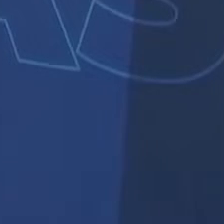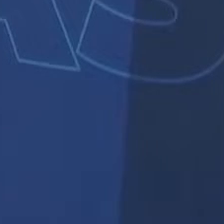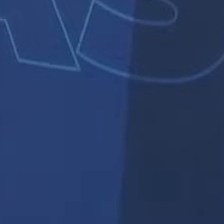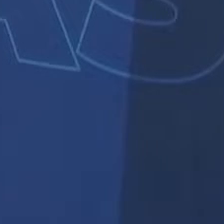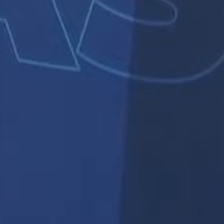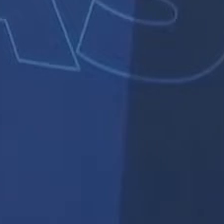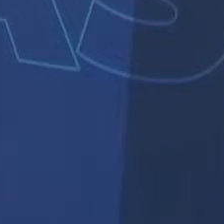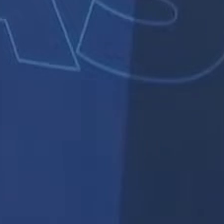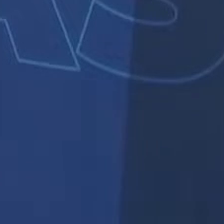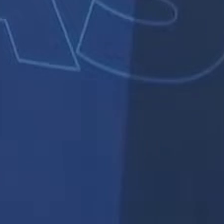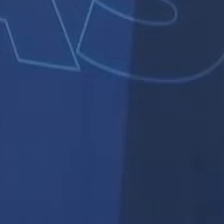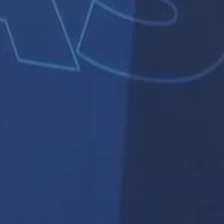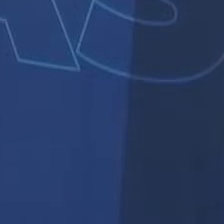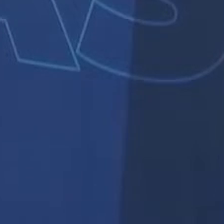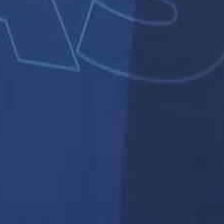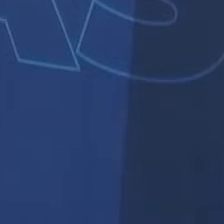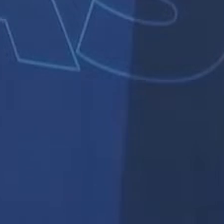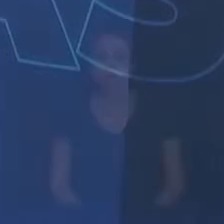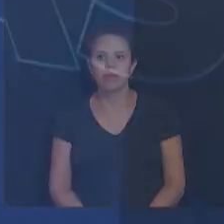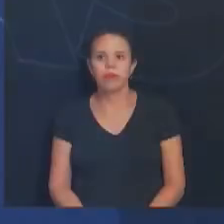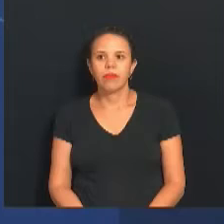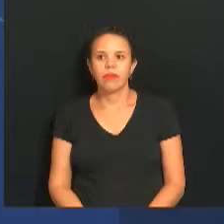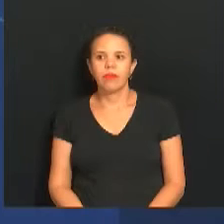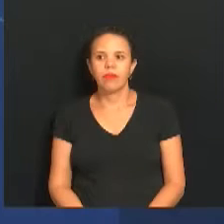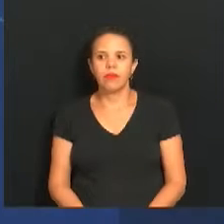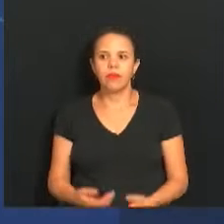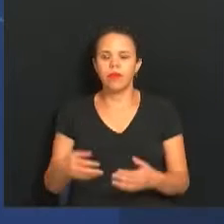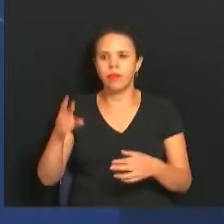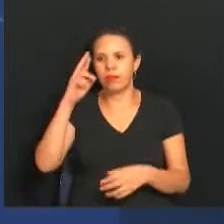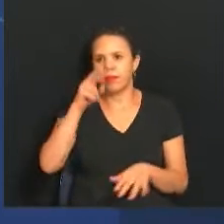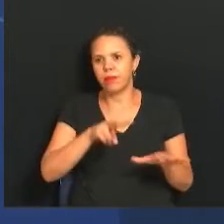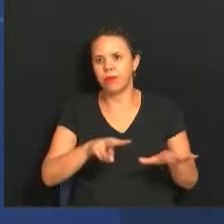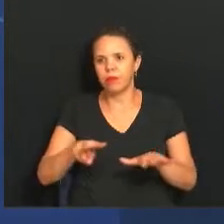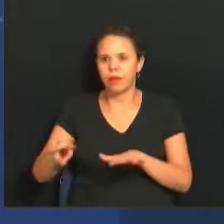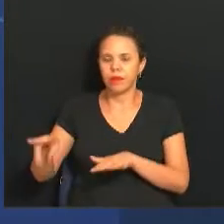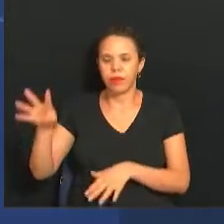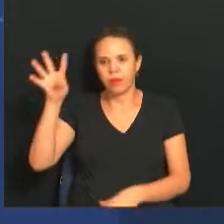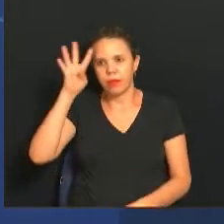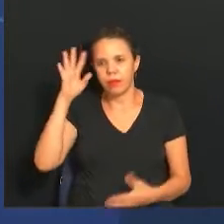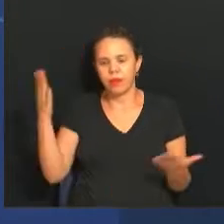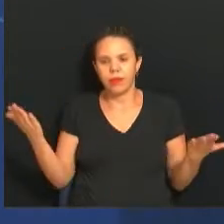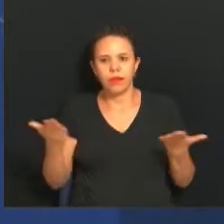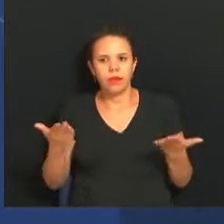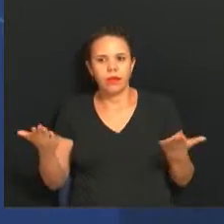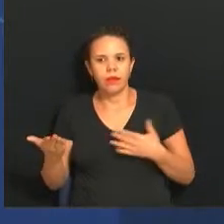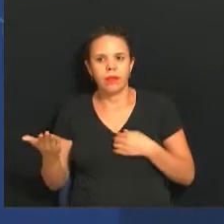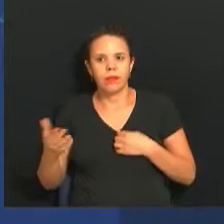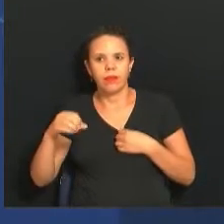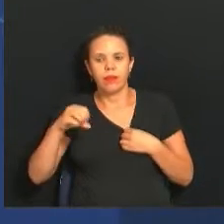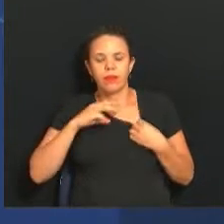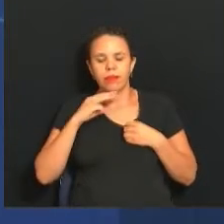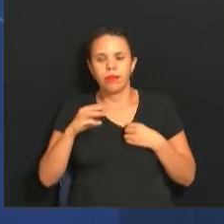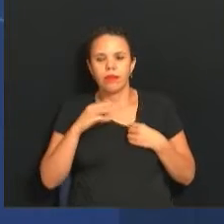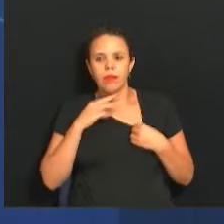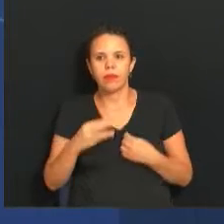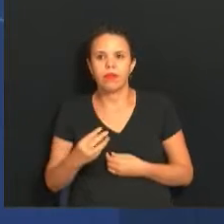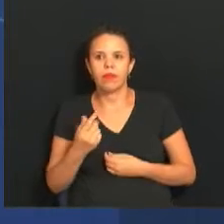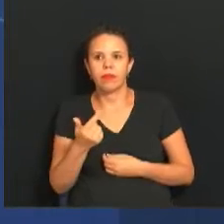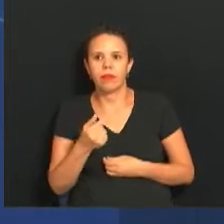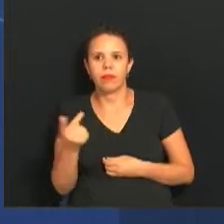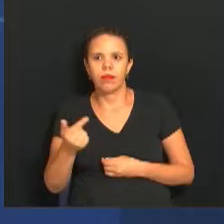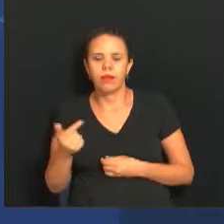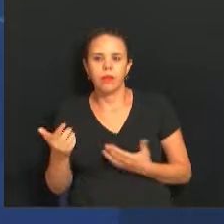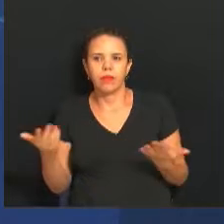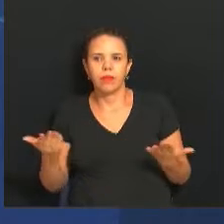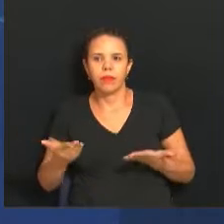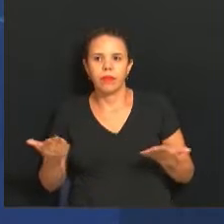Olá, seja bem-vinda, seja bem-vindo. Chegamos ao meio da semana, quarta-feira, 9 de março de 2022.